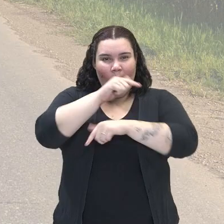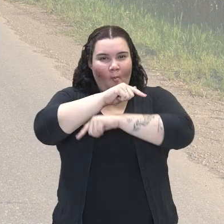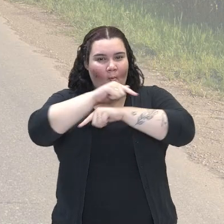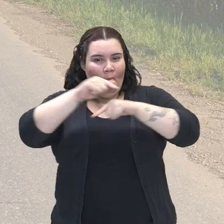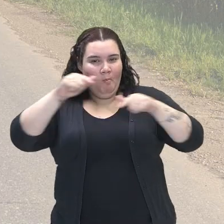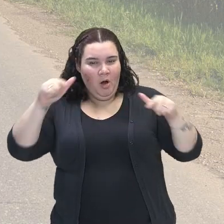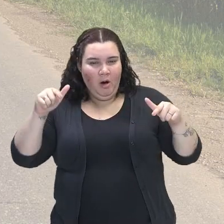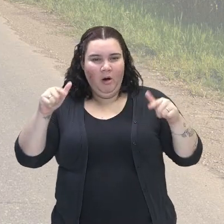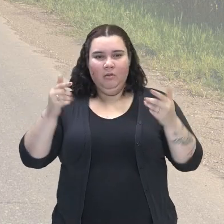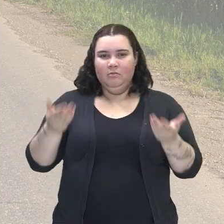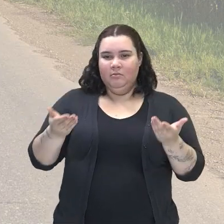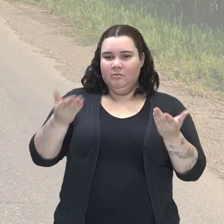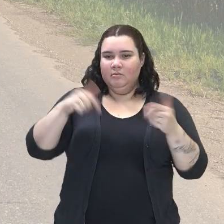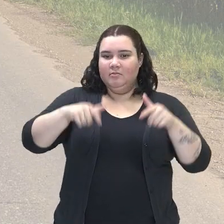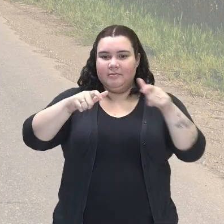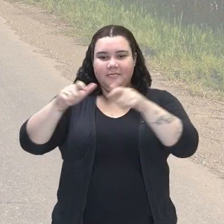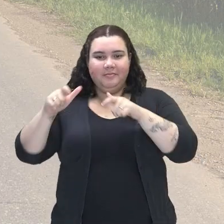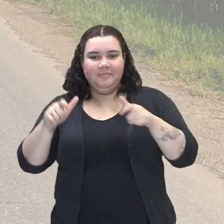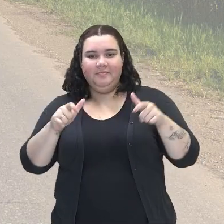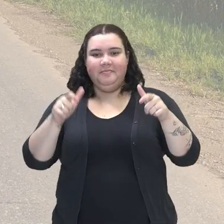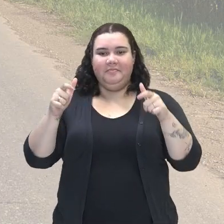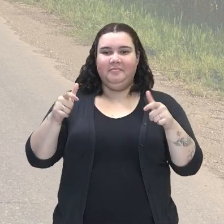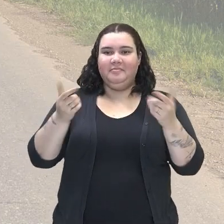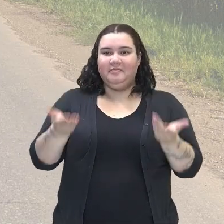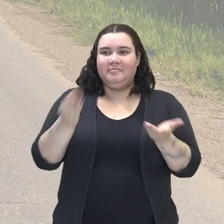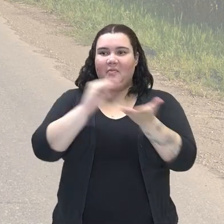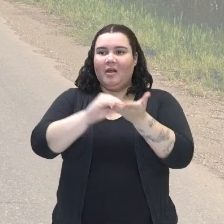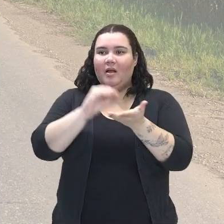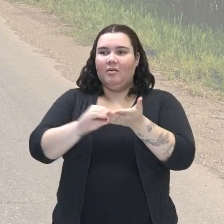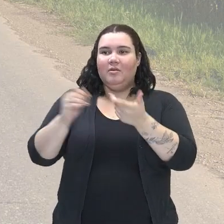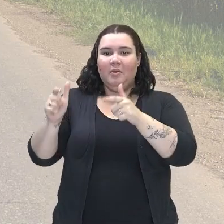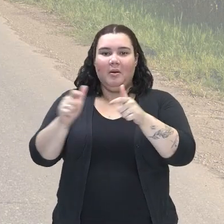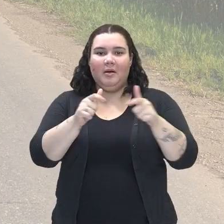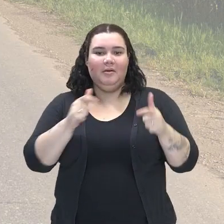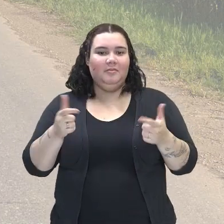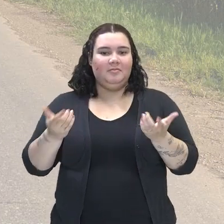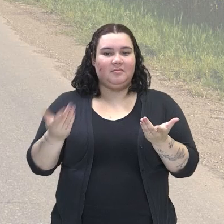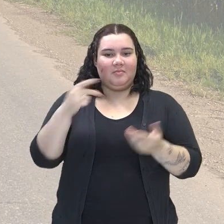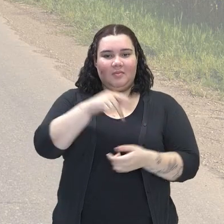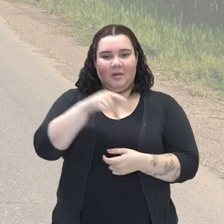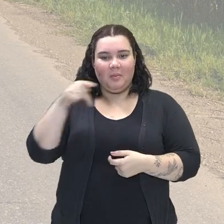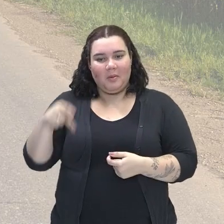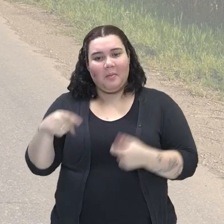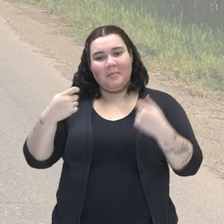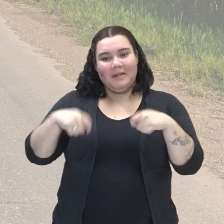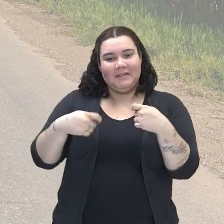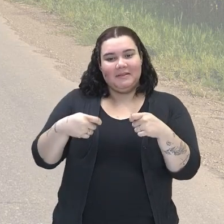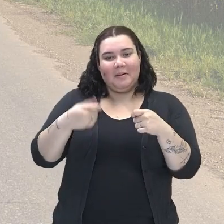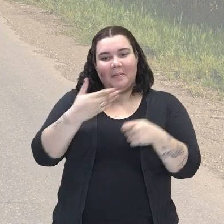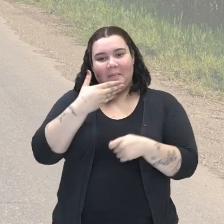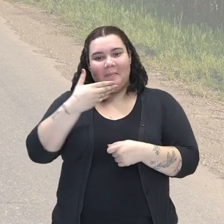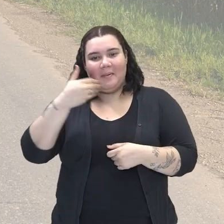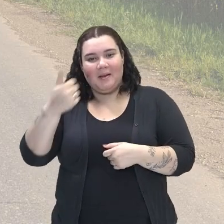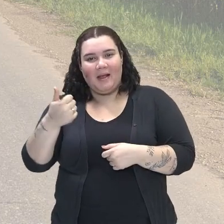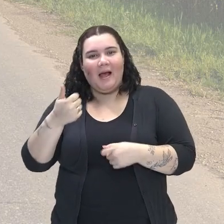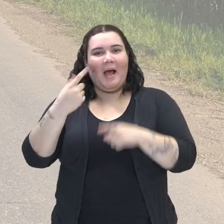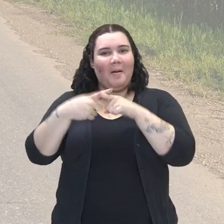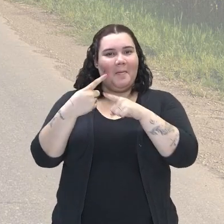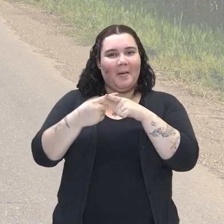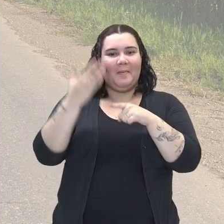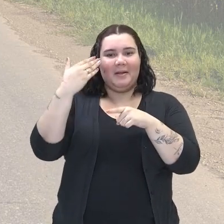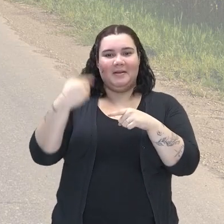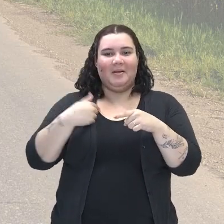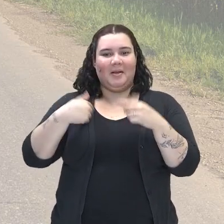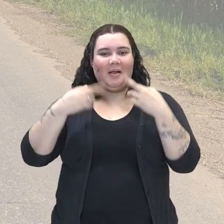nada, simplesmente aqui assim, ao léu. Que isso, o professor Jefferson merecia um negocinho aí um pouco melhor. Foi porque eu reclamei, da